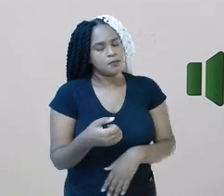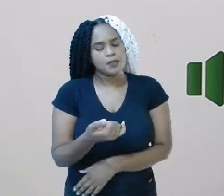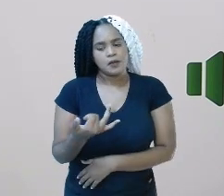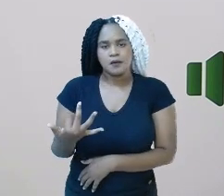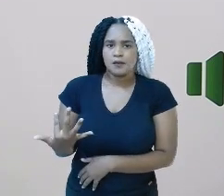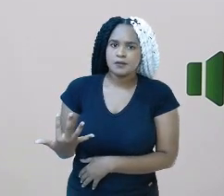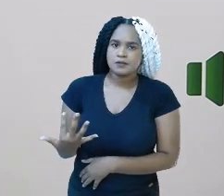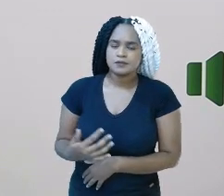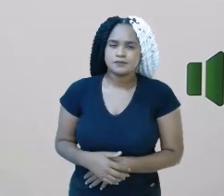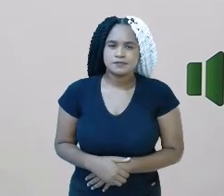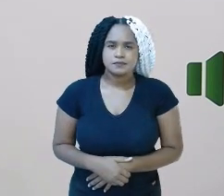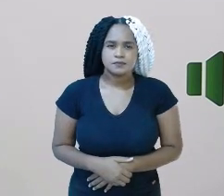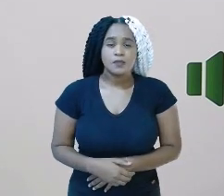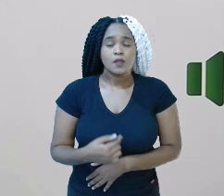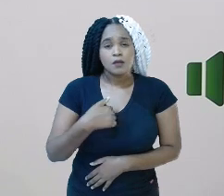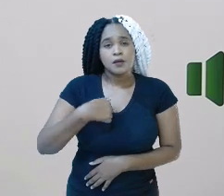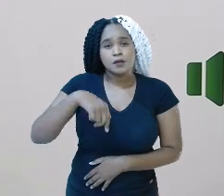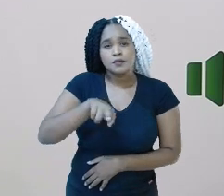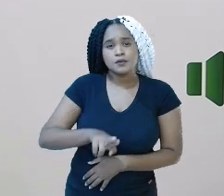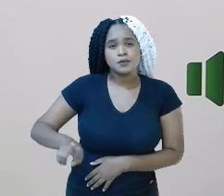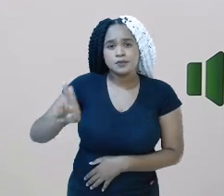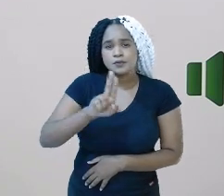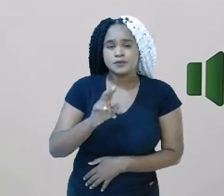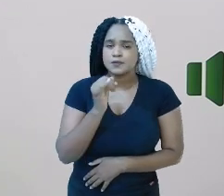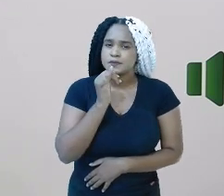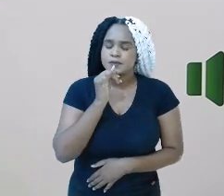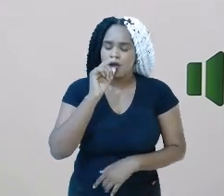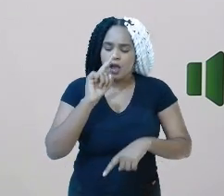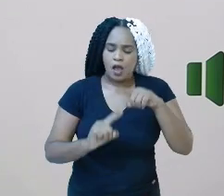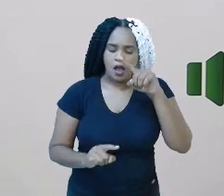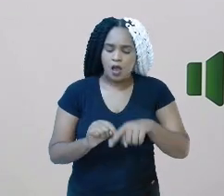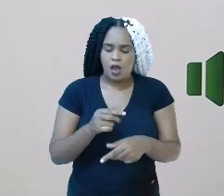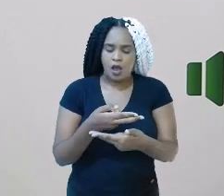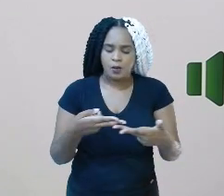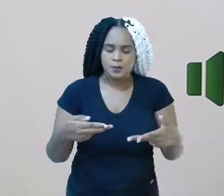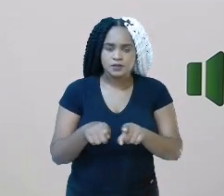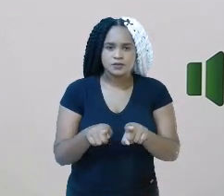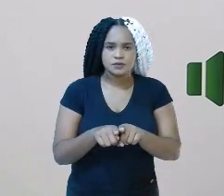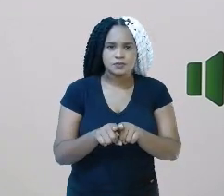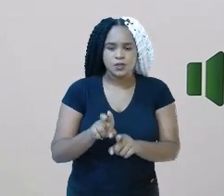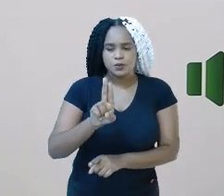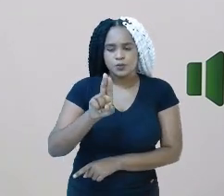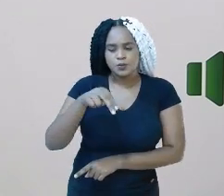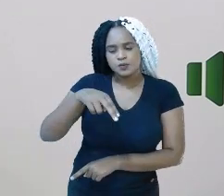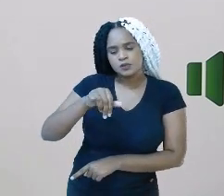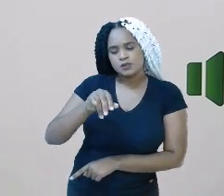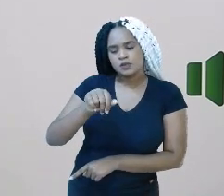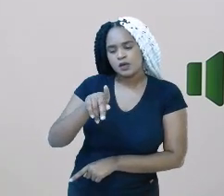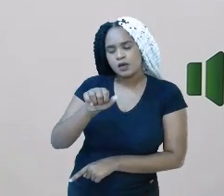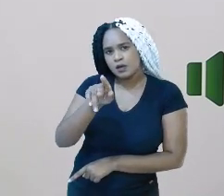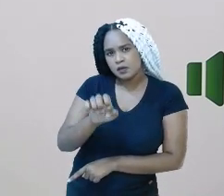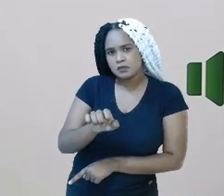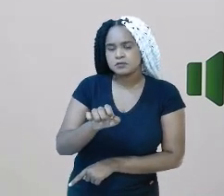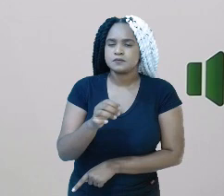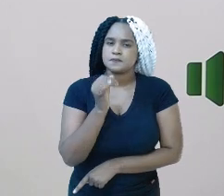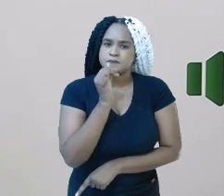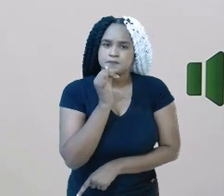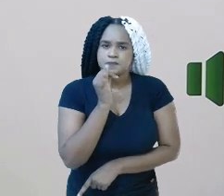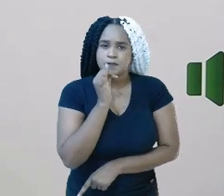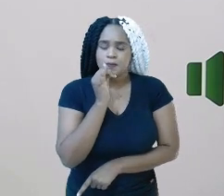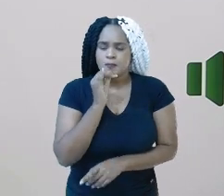vou medir, eu vou utilizar instrumento e unidade de medida diferente. Se a gente vai medir